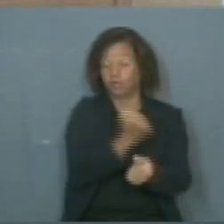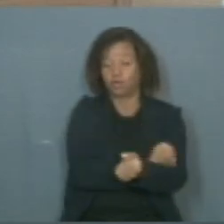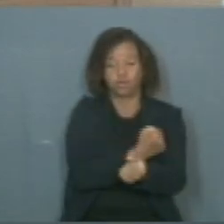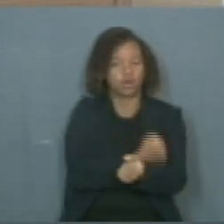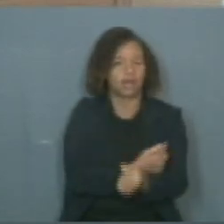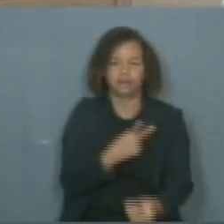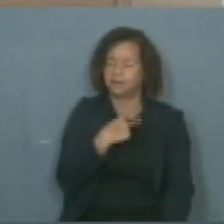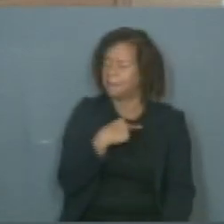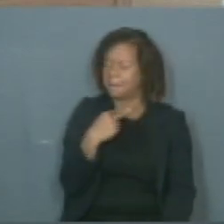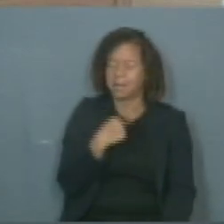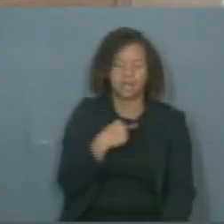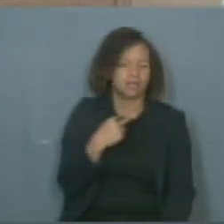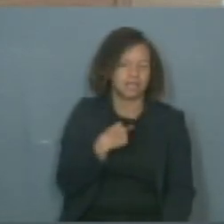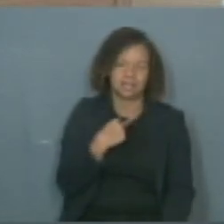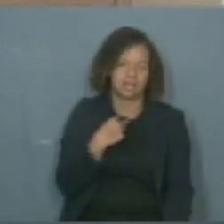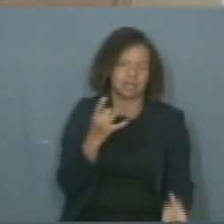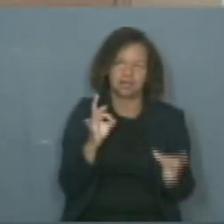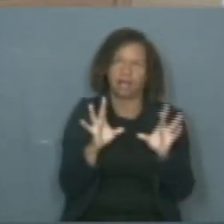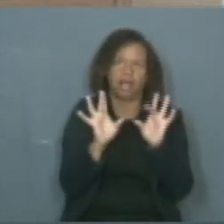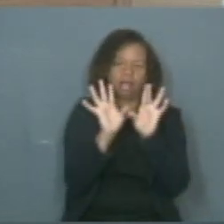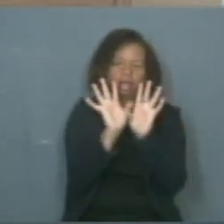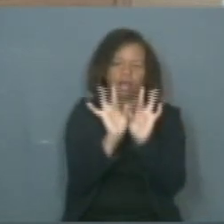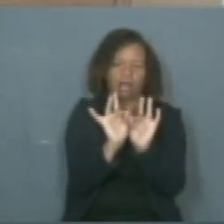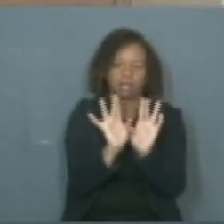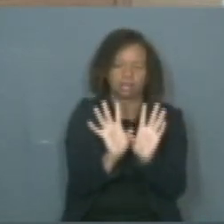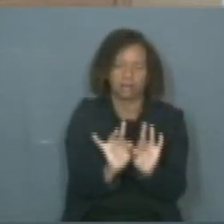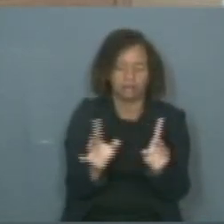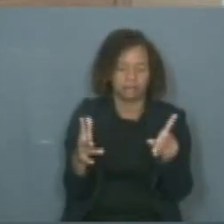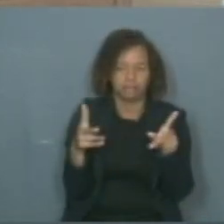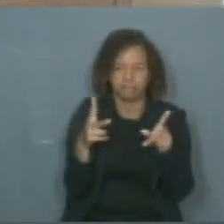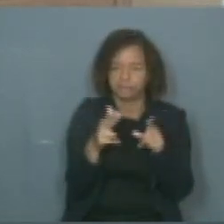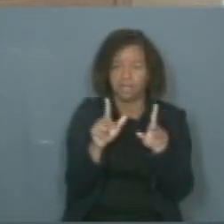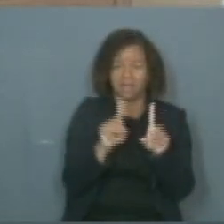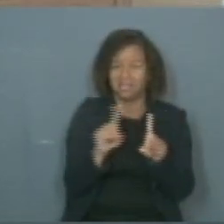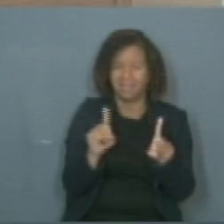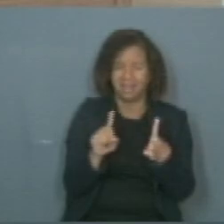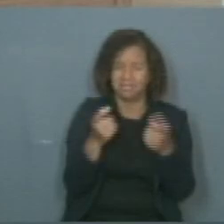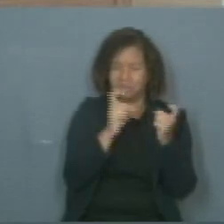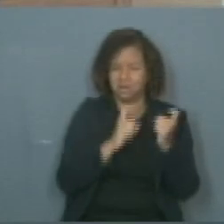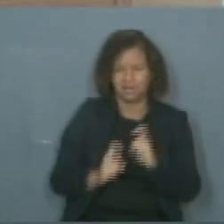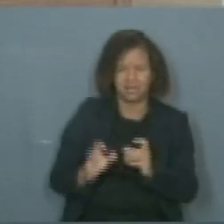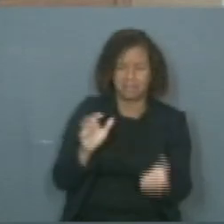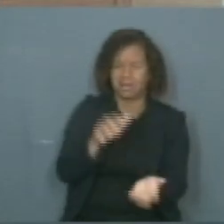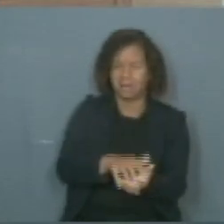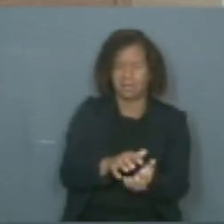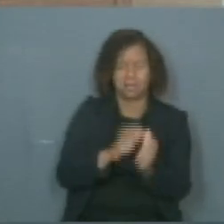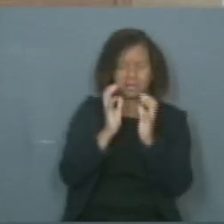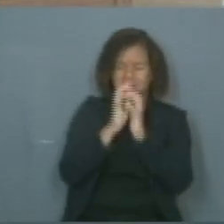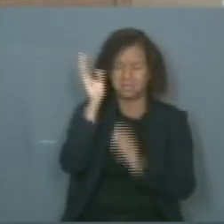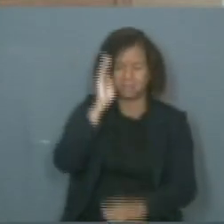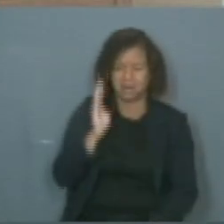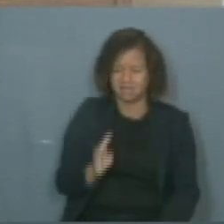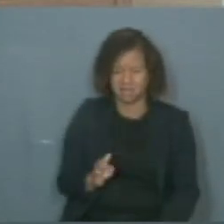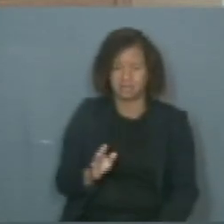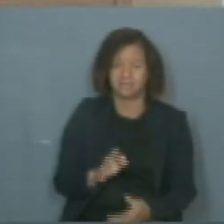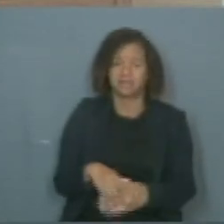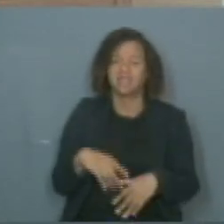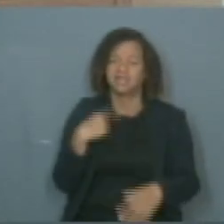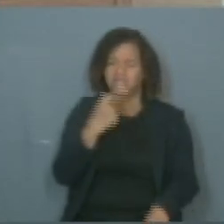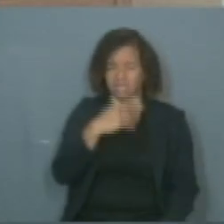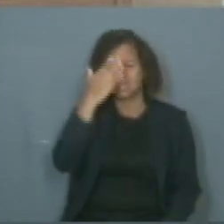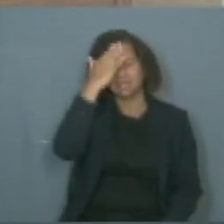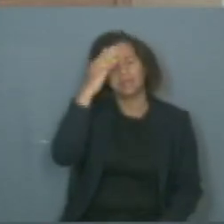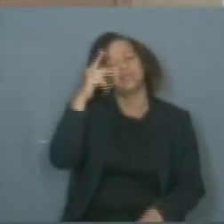pode ser simplesmente instrumentalizada, como vem sendo discutido aqui em Pernambuco, no Recife, no Brasil. A gente sabe